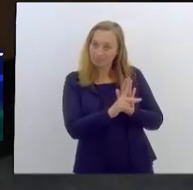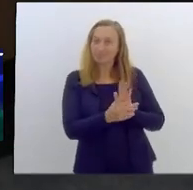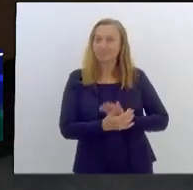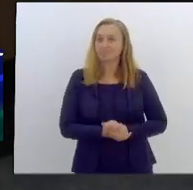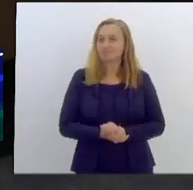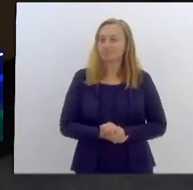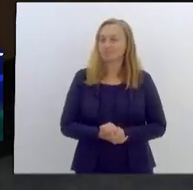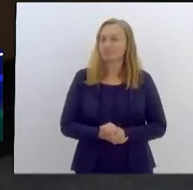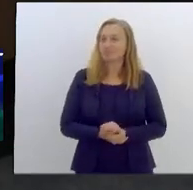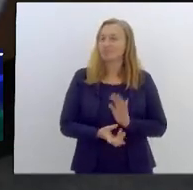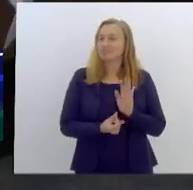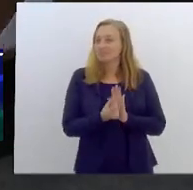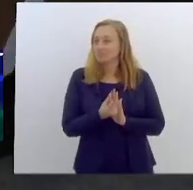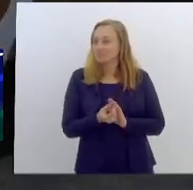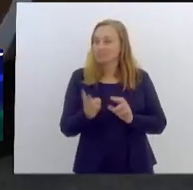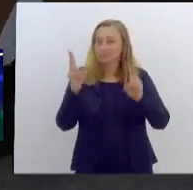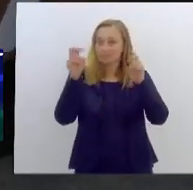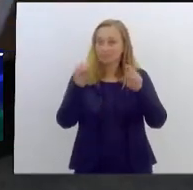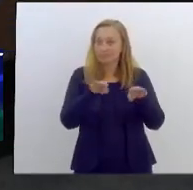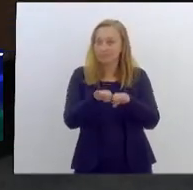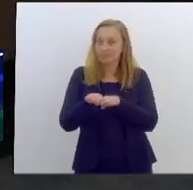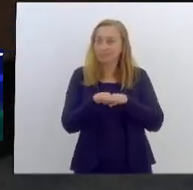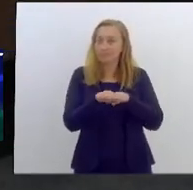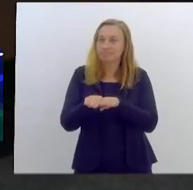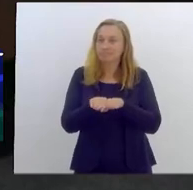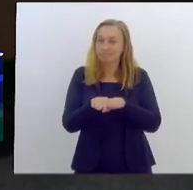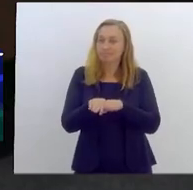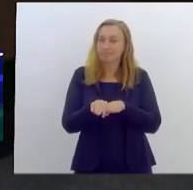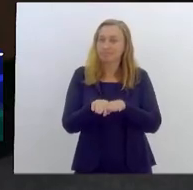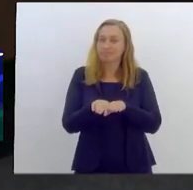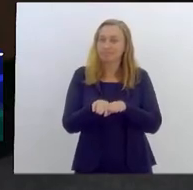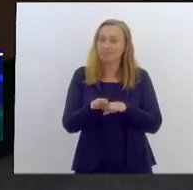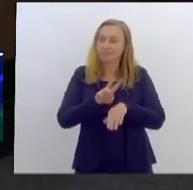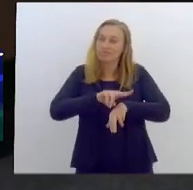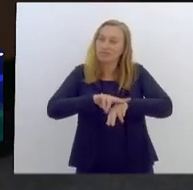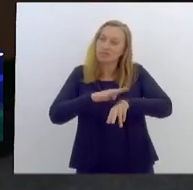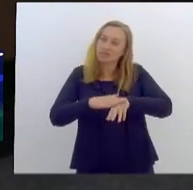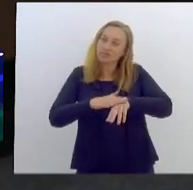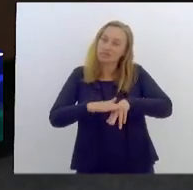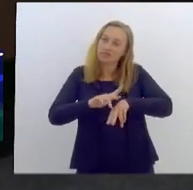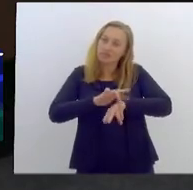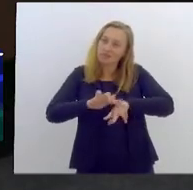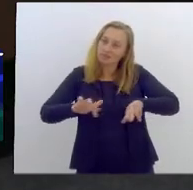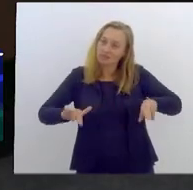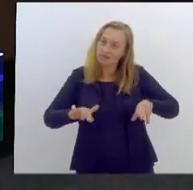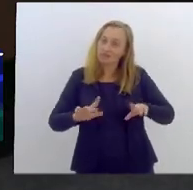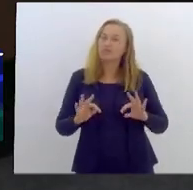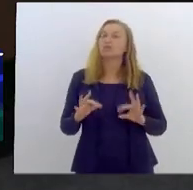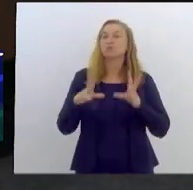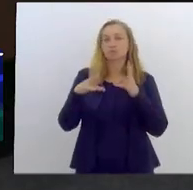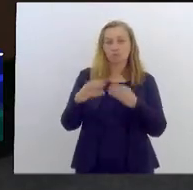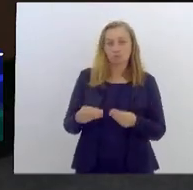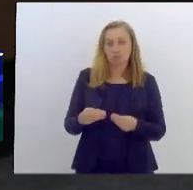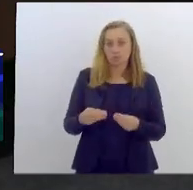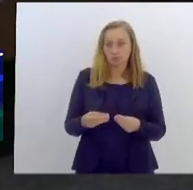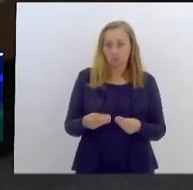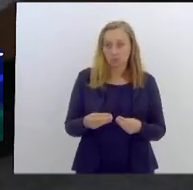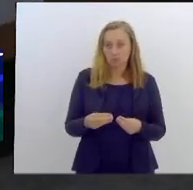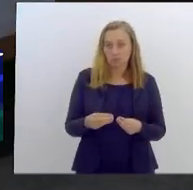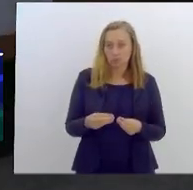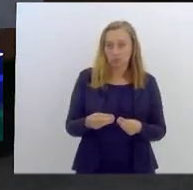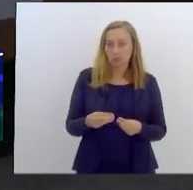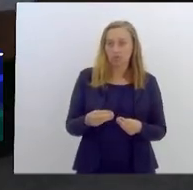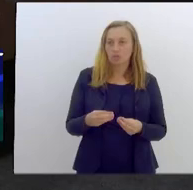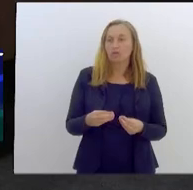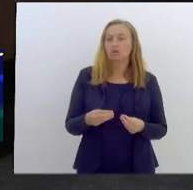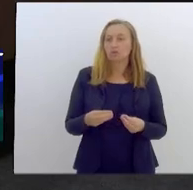Colocar o orçamento temático da igualdade racial. Na verdade, todas as nossas grandes utopias acabam